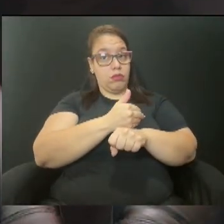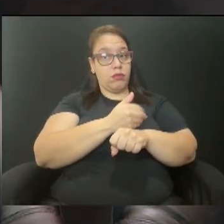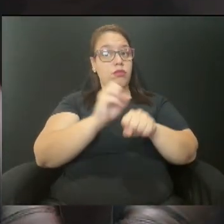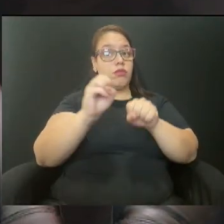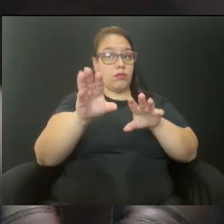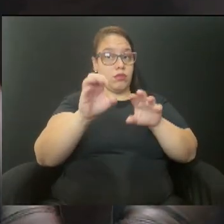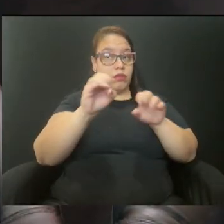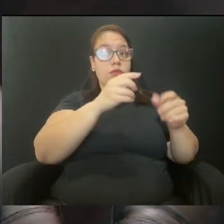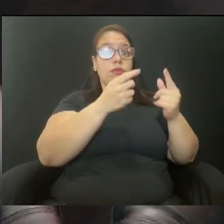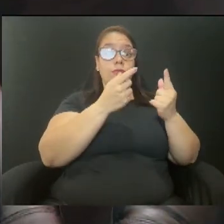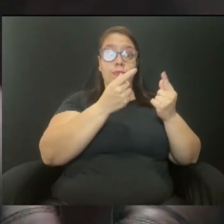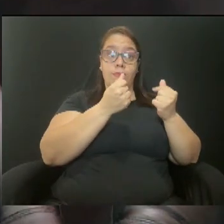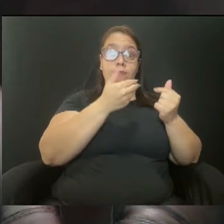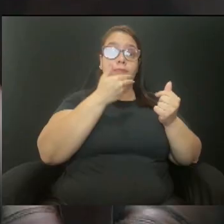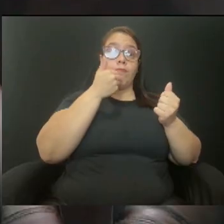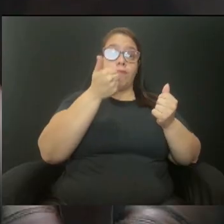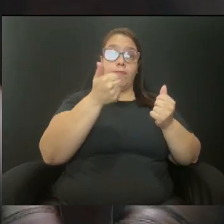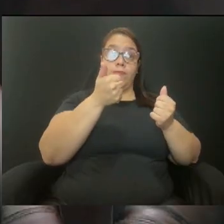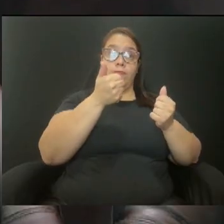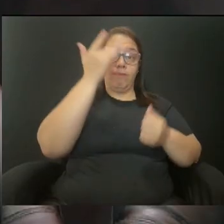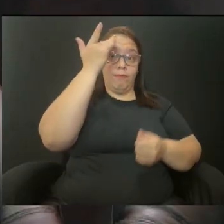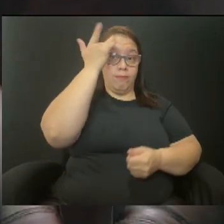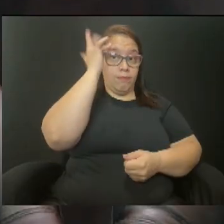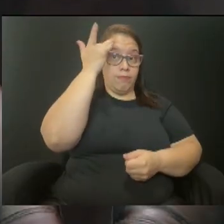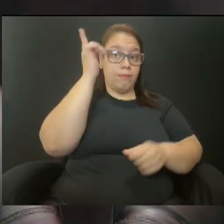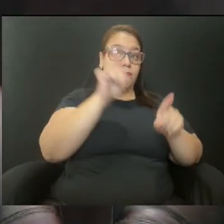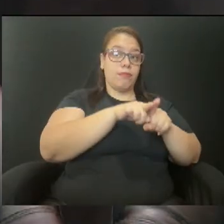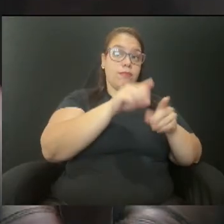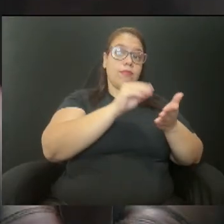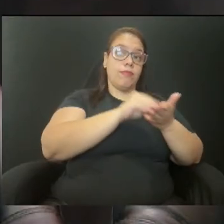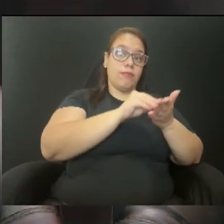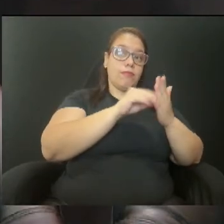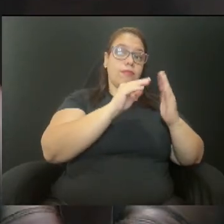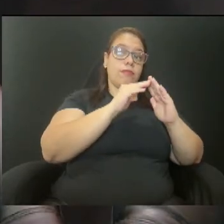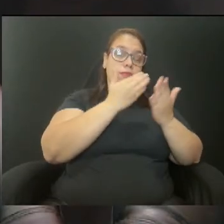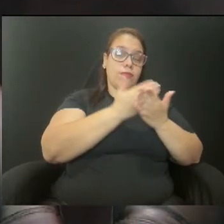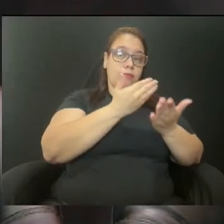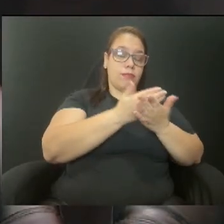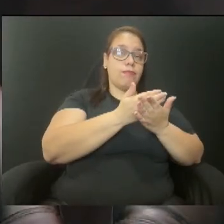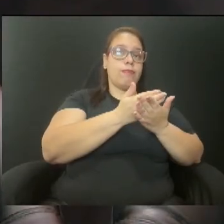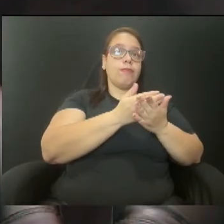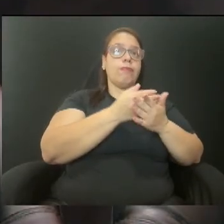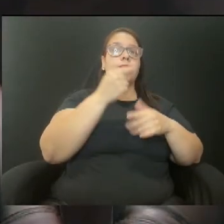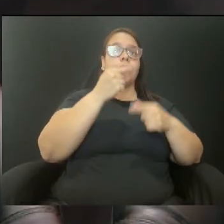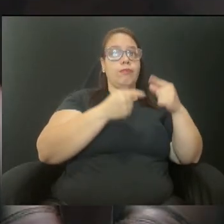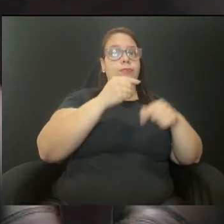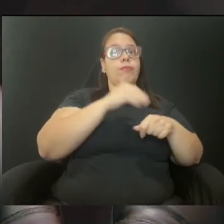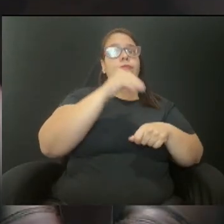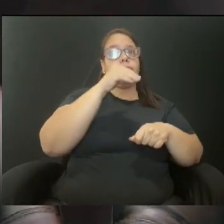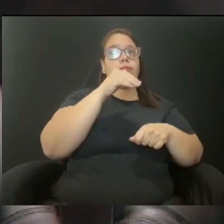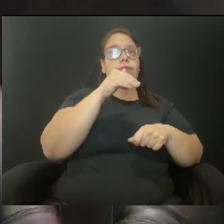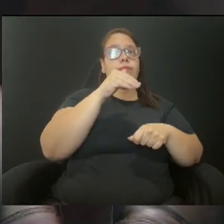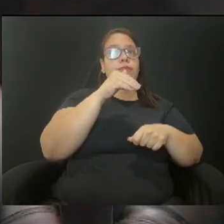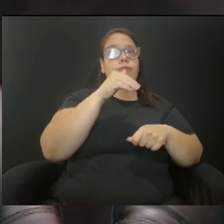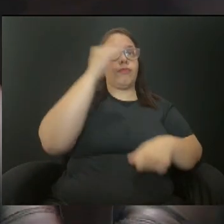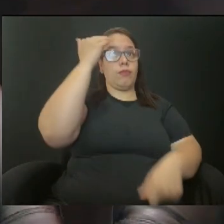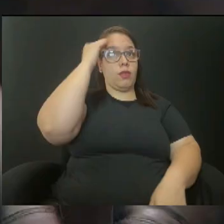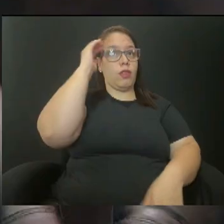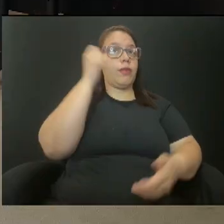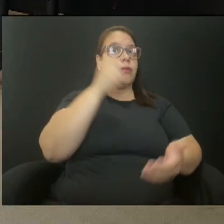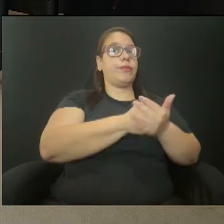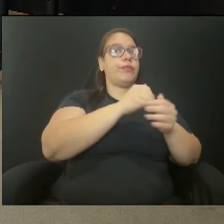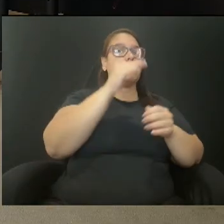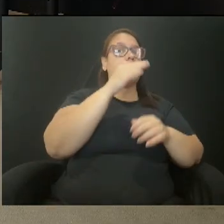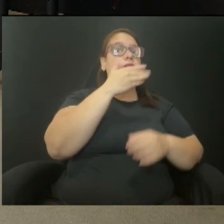melhor. Acho que isso também falta nas escolas. Poderia ser discutido mais. Entendo que a obrigação maior é dos pais. Sim,